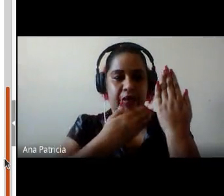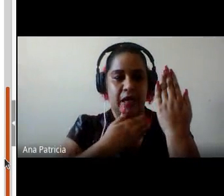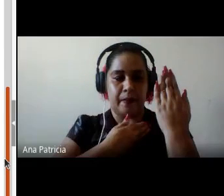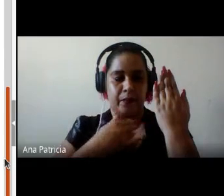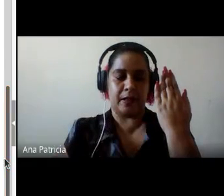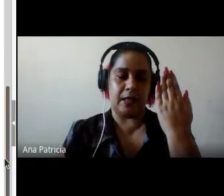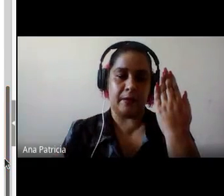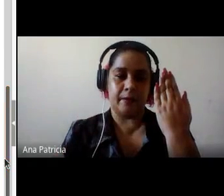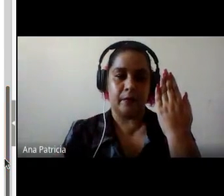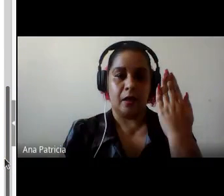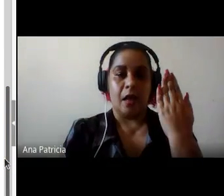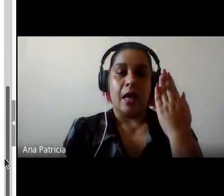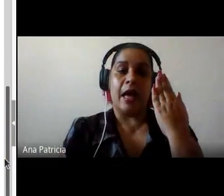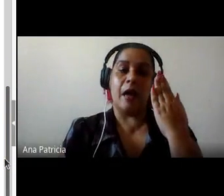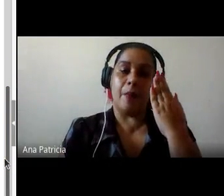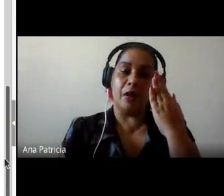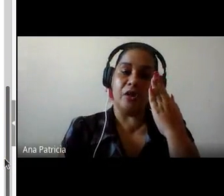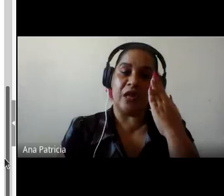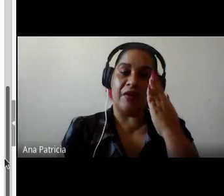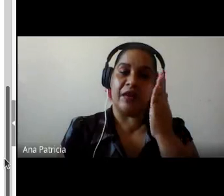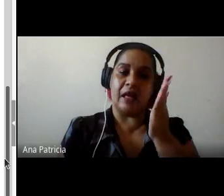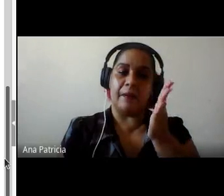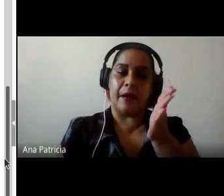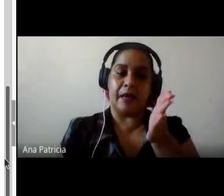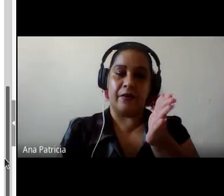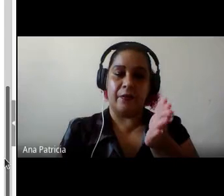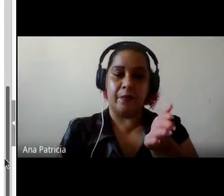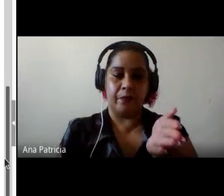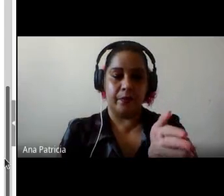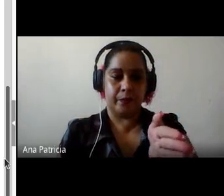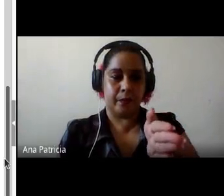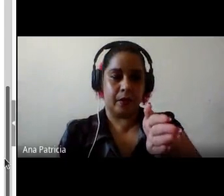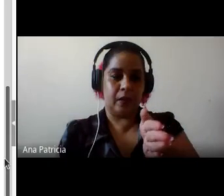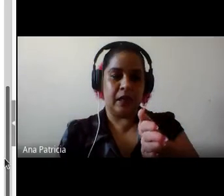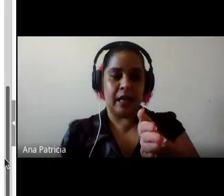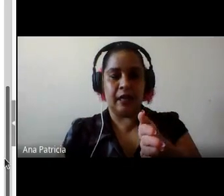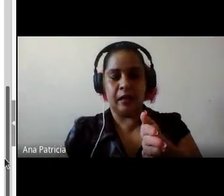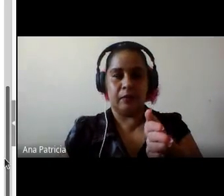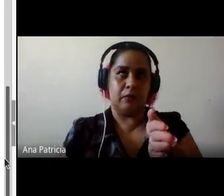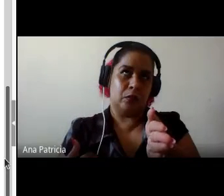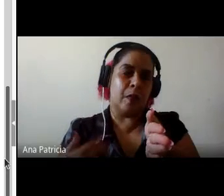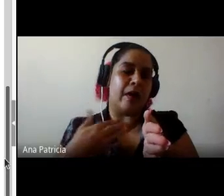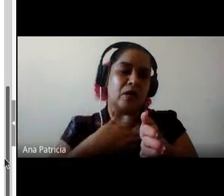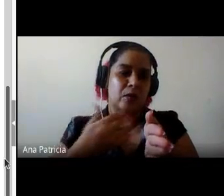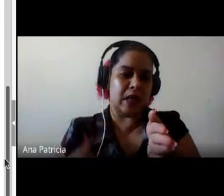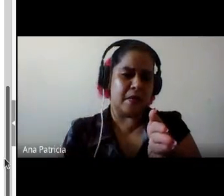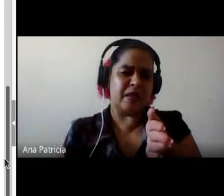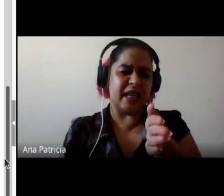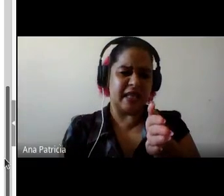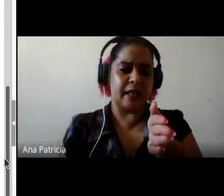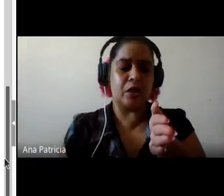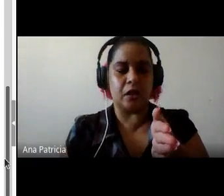caso, virado para você. Ela pode estar virada para a direita. No meu caso, eu estou usando a